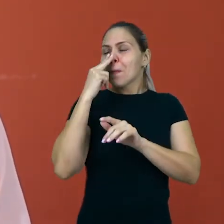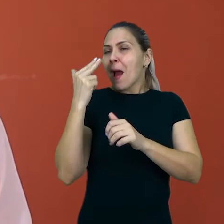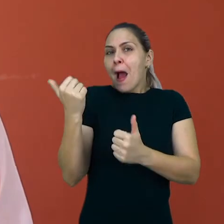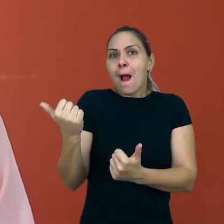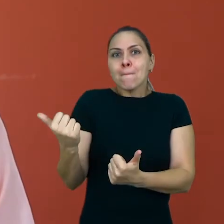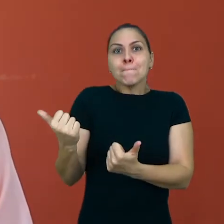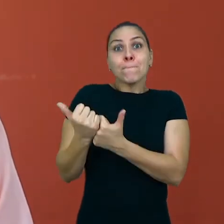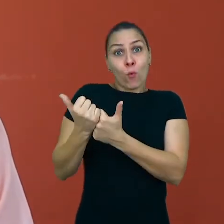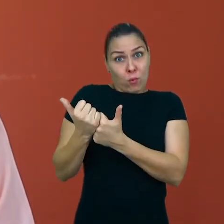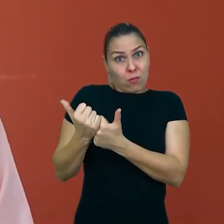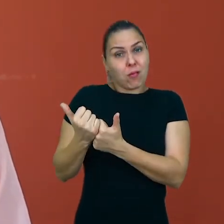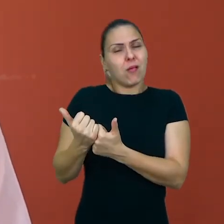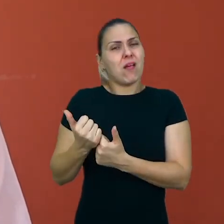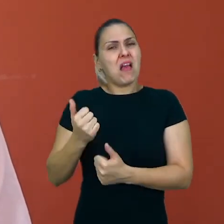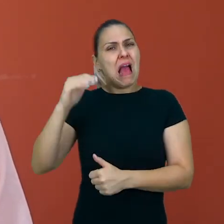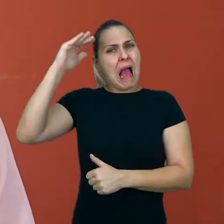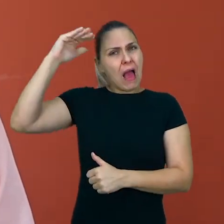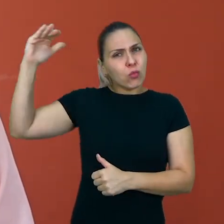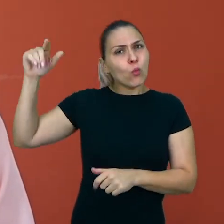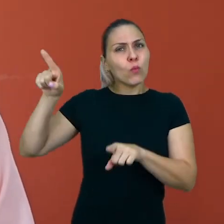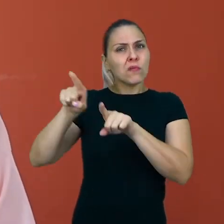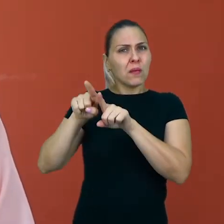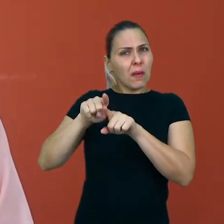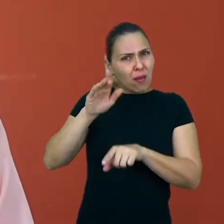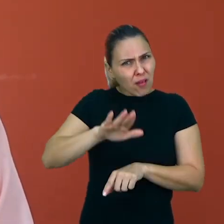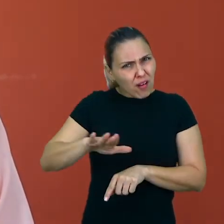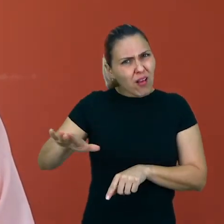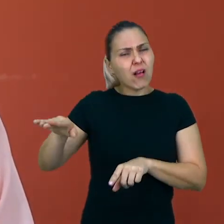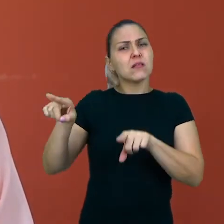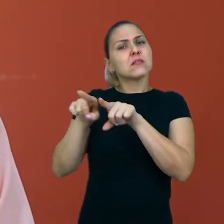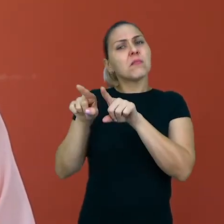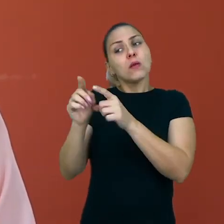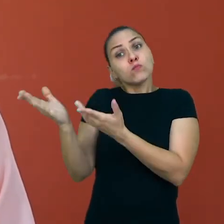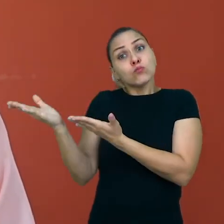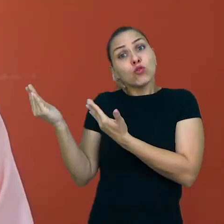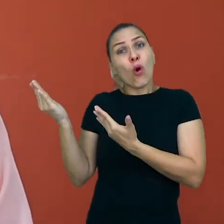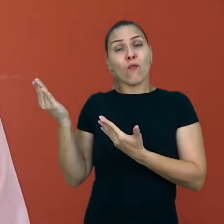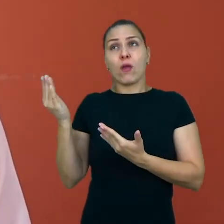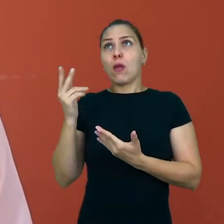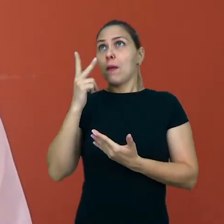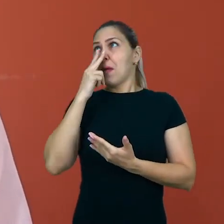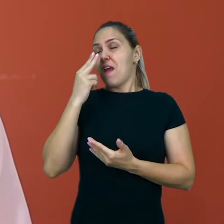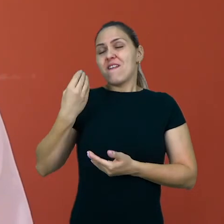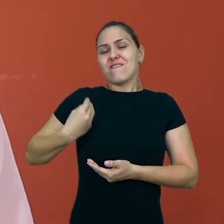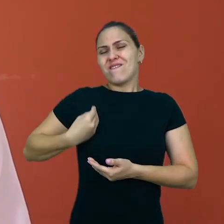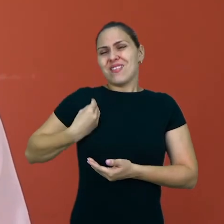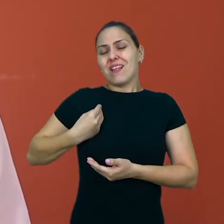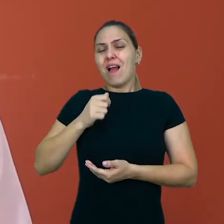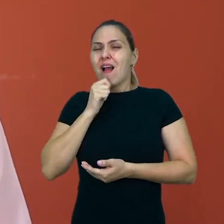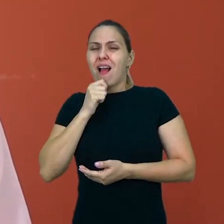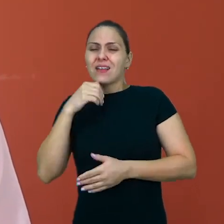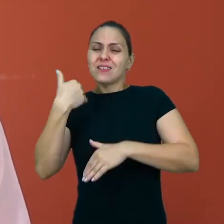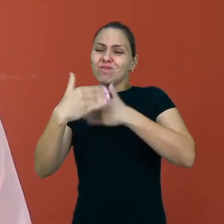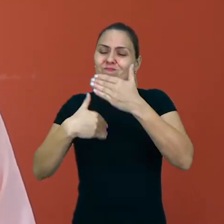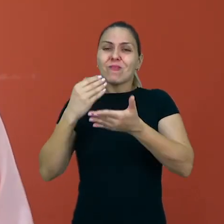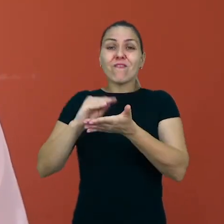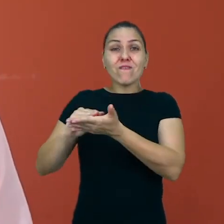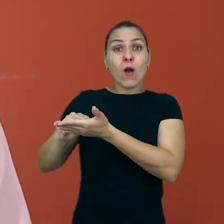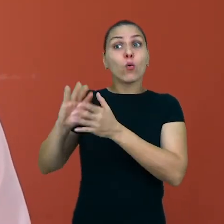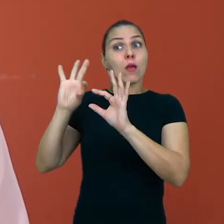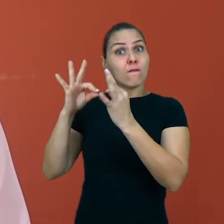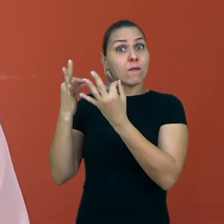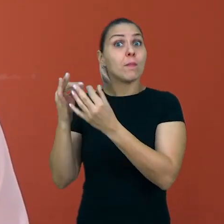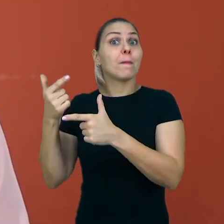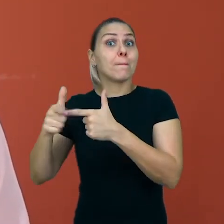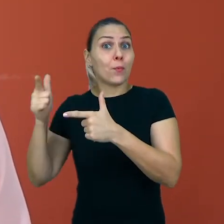poderá ser um ponto de apoio para adultos e para crianças e adolescentes cuja rotina não esteja indo muito bem no seu